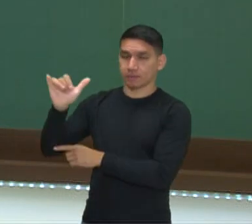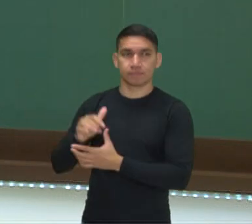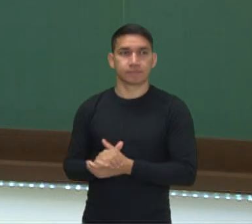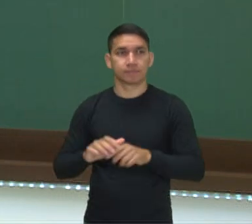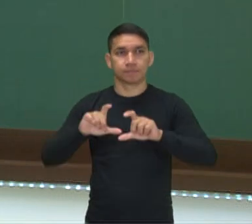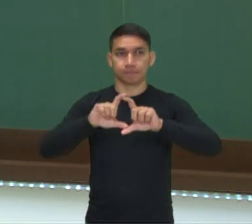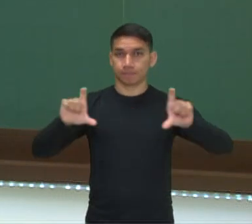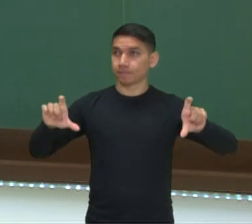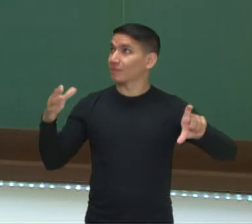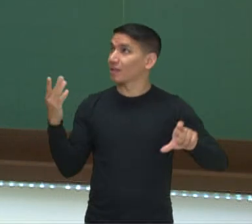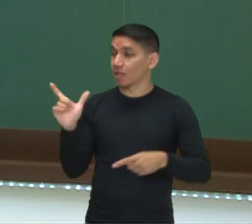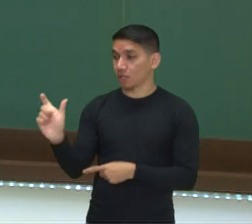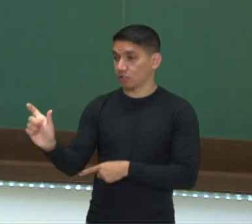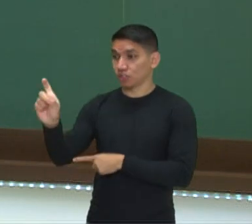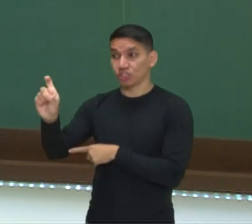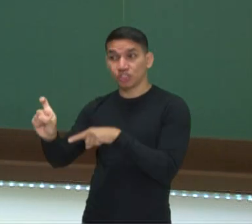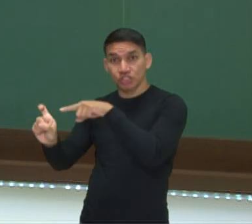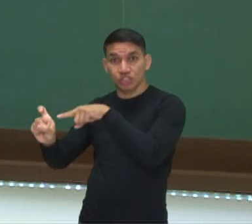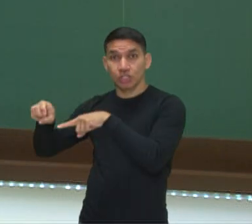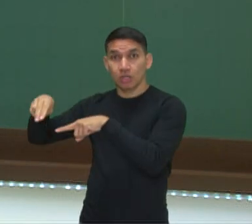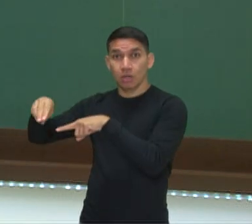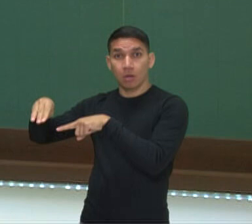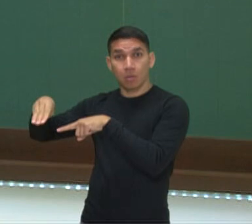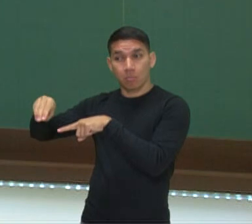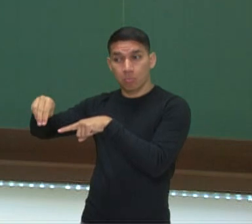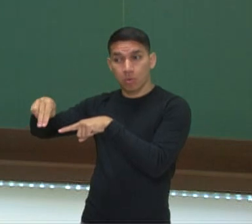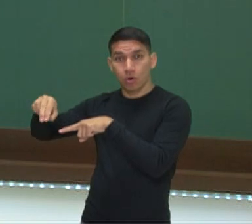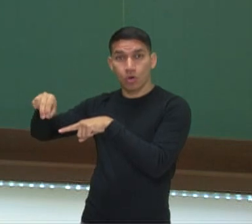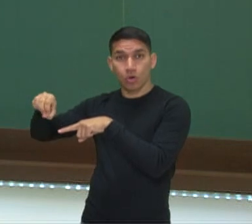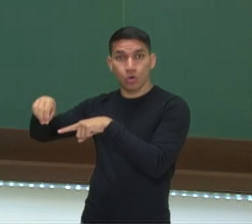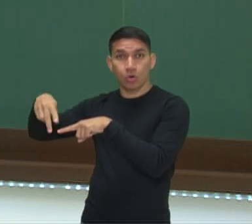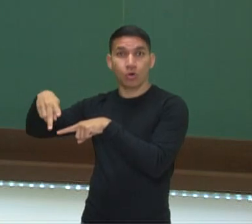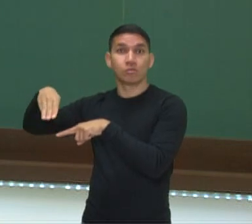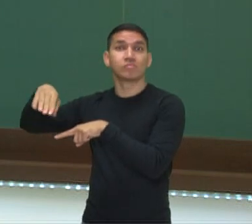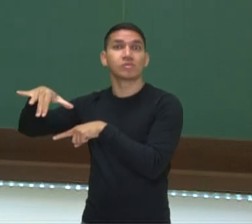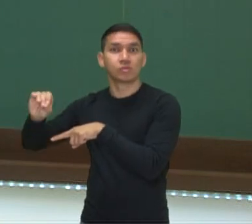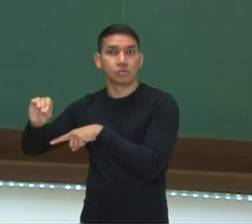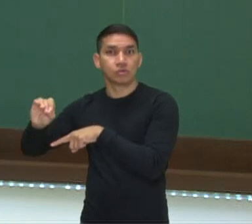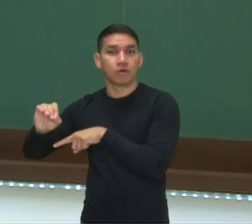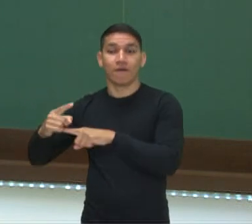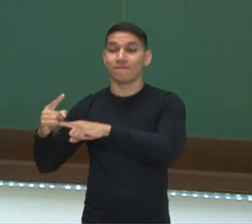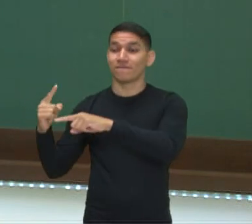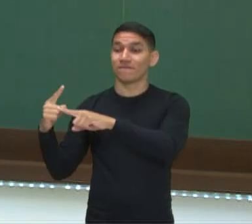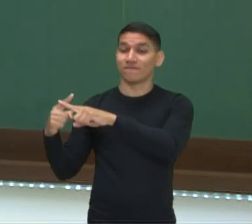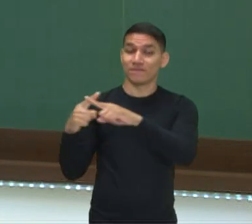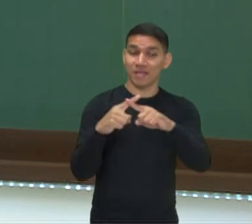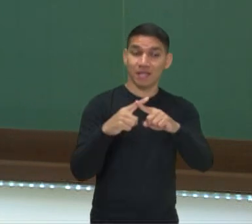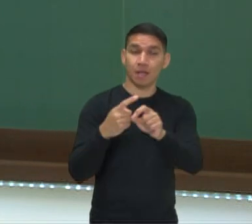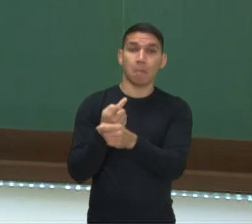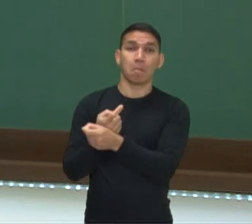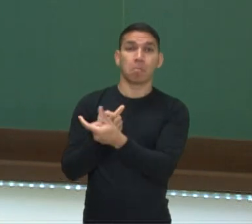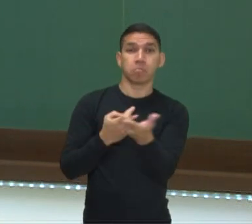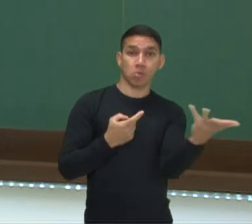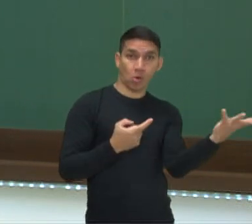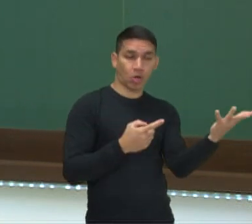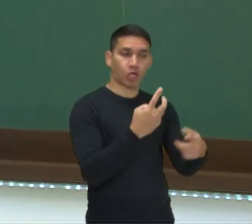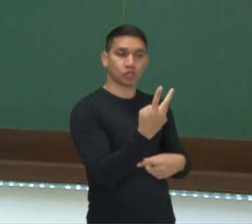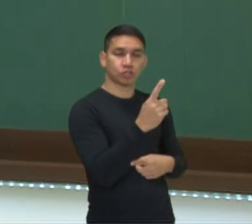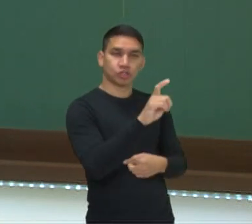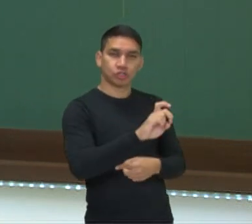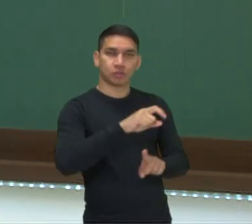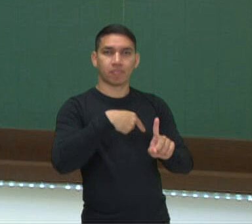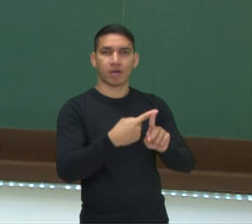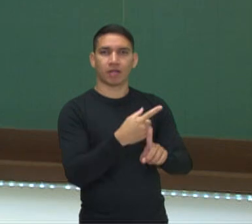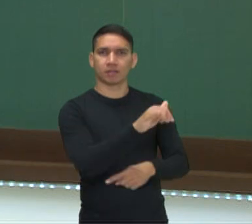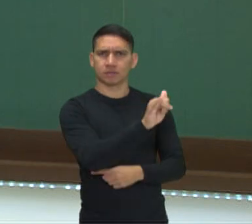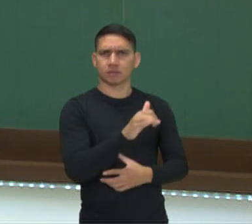aqui eu tenho um monômio x vezes um polinômio 2x mais y.